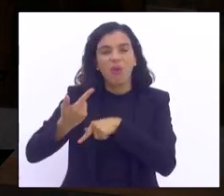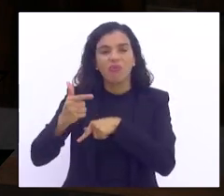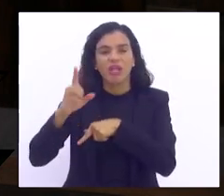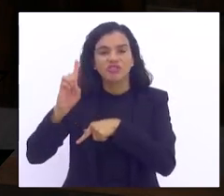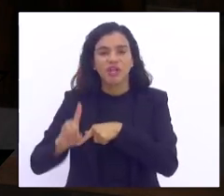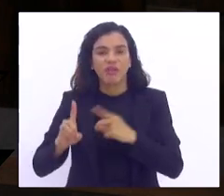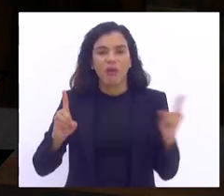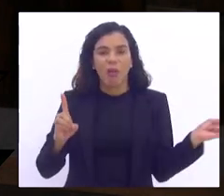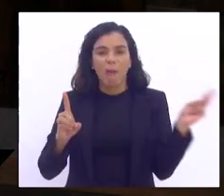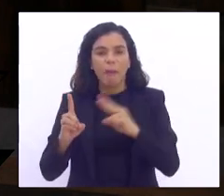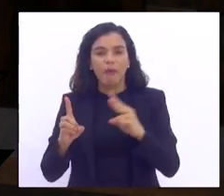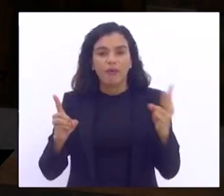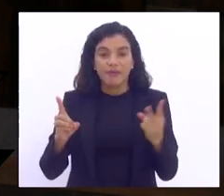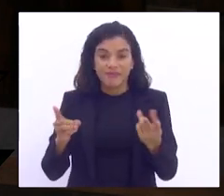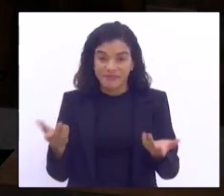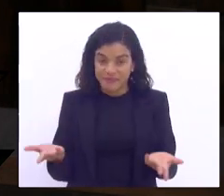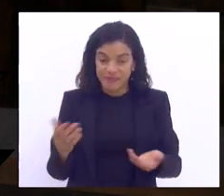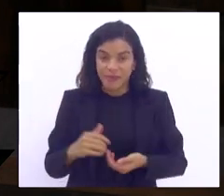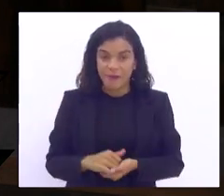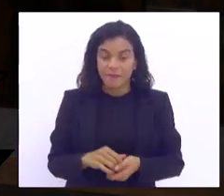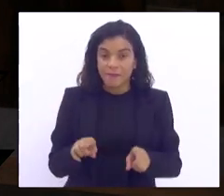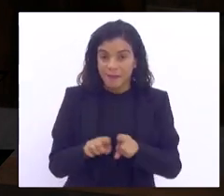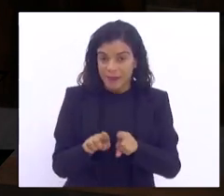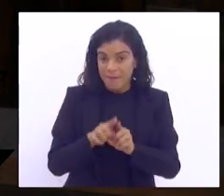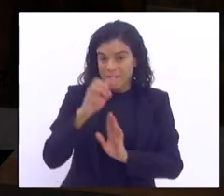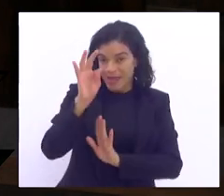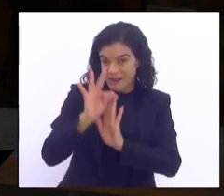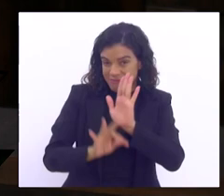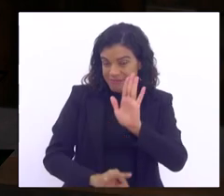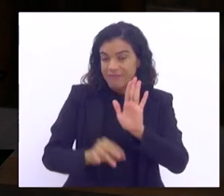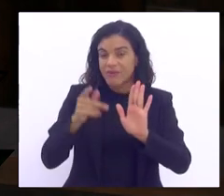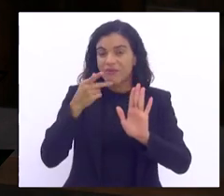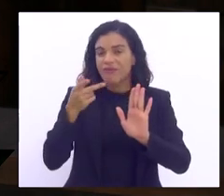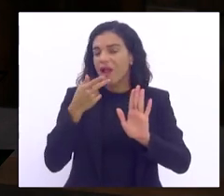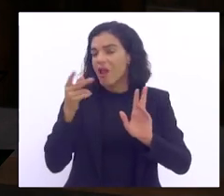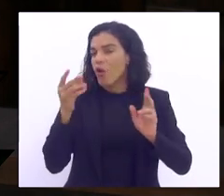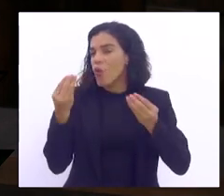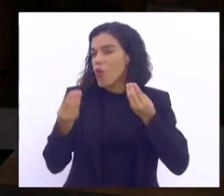E aí ele vai dizer também que,